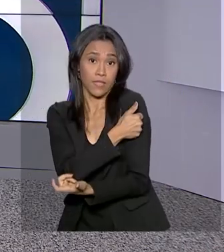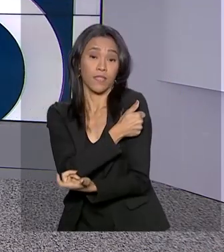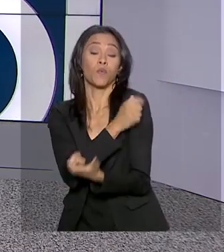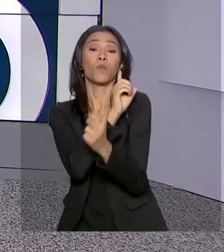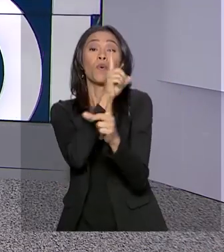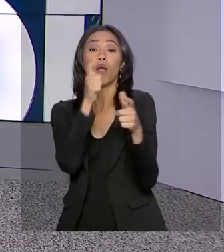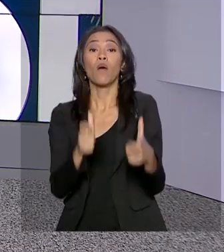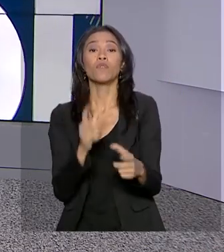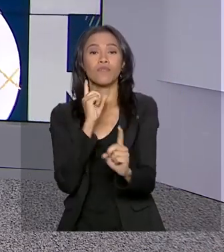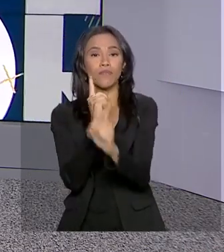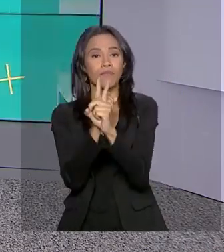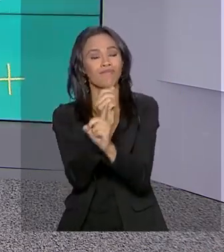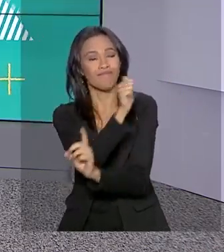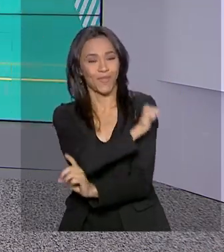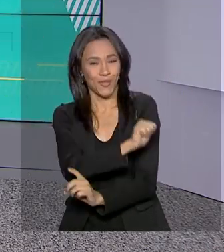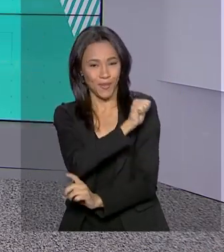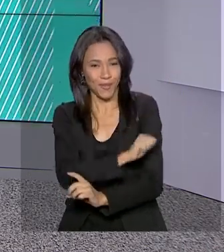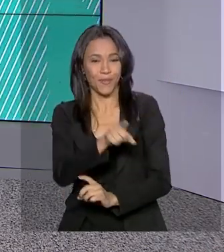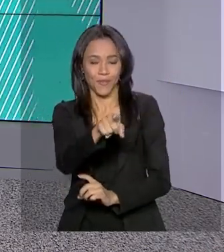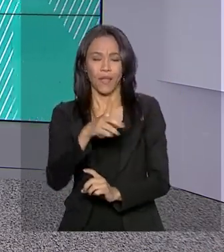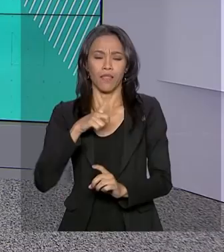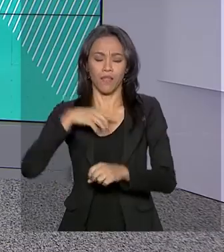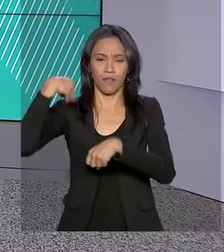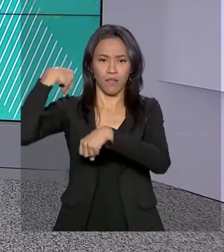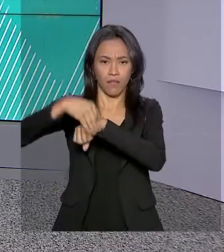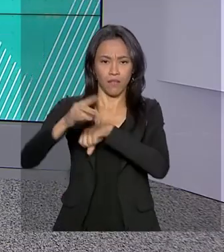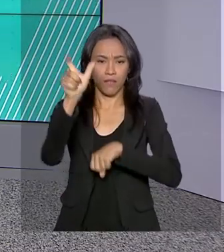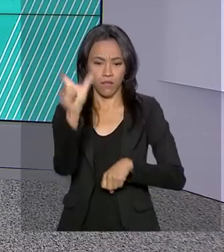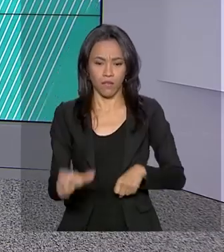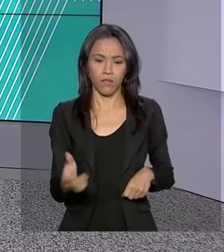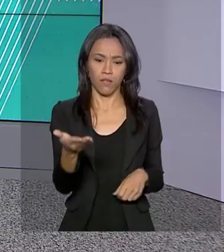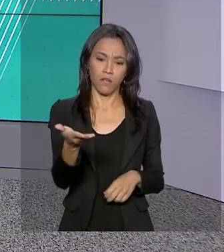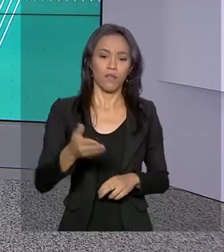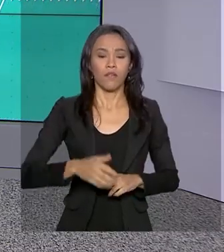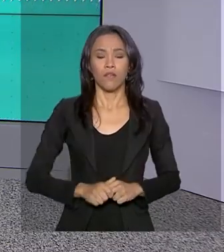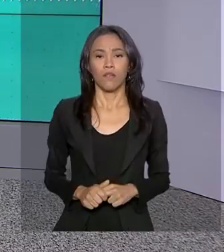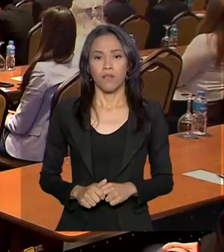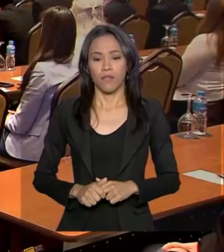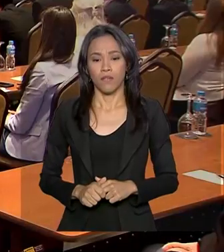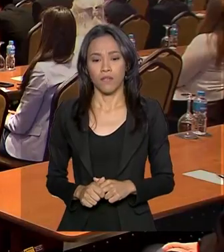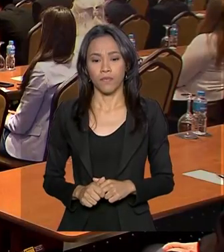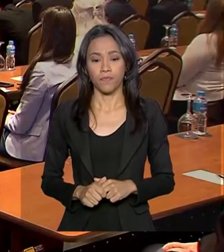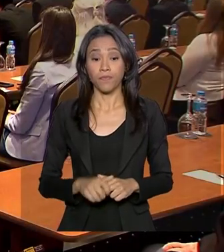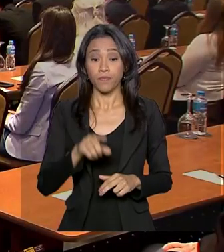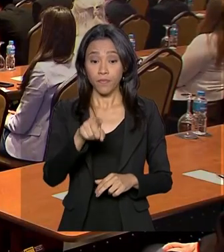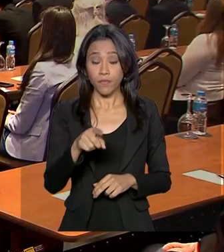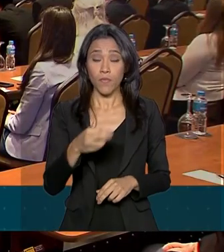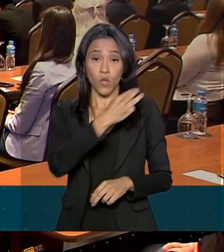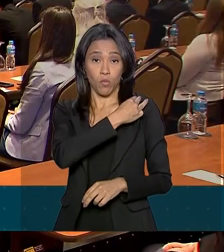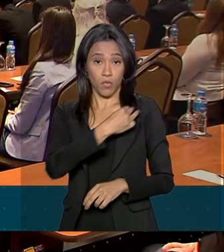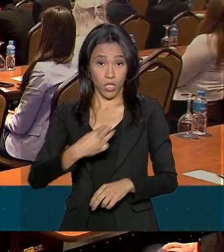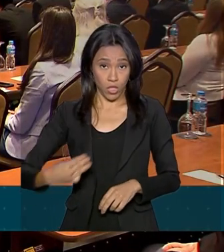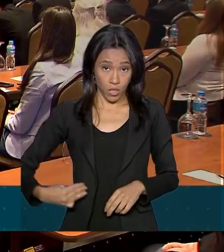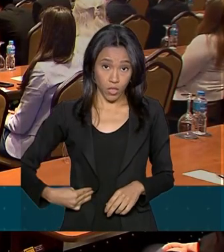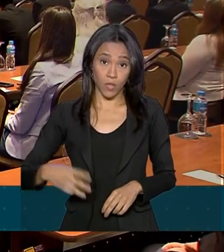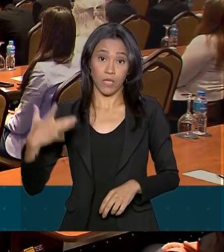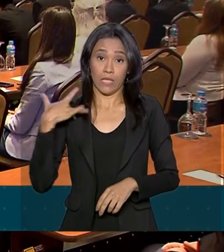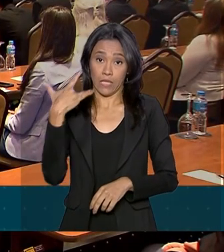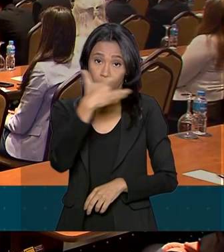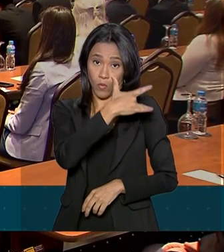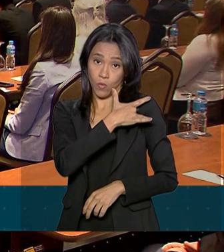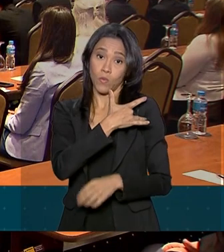Rio de Janeiro. O repórter Marcelo Castilho tem as informações. O ministro da Saúde, Luiz Henrique Mandetta,